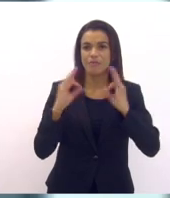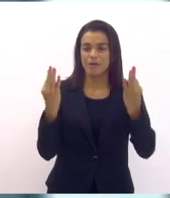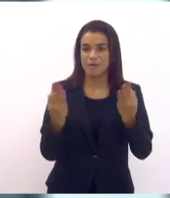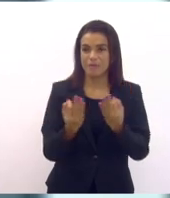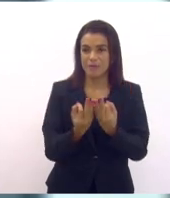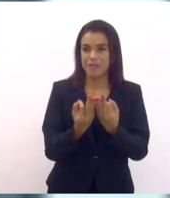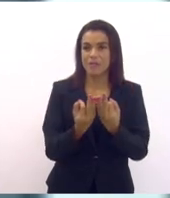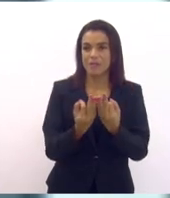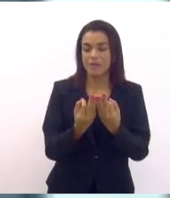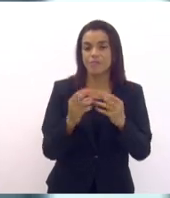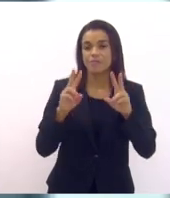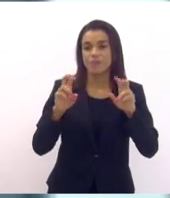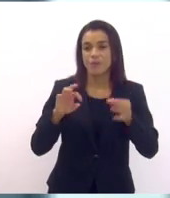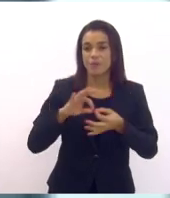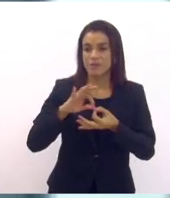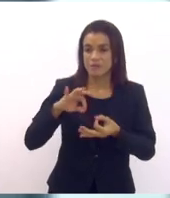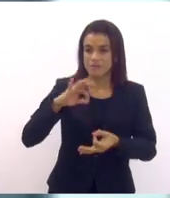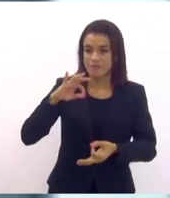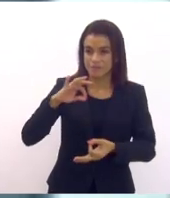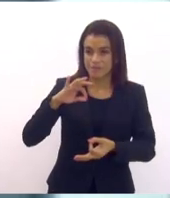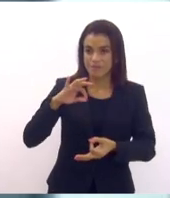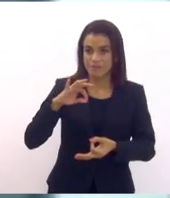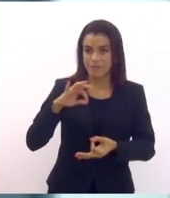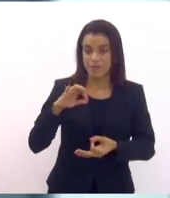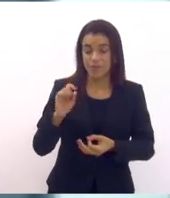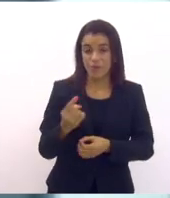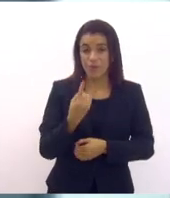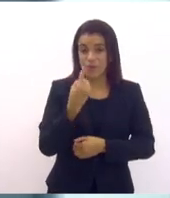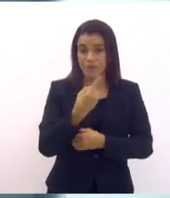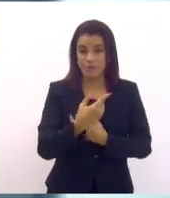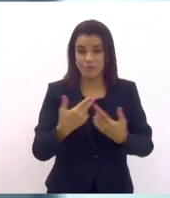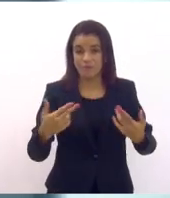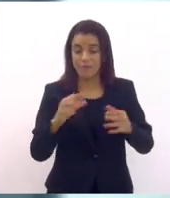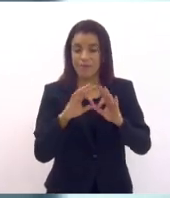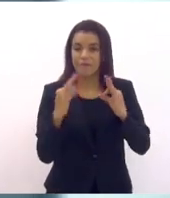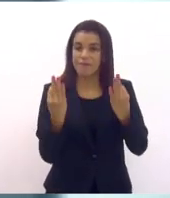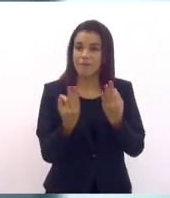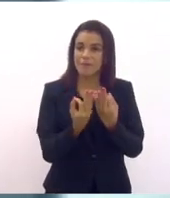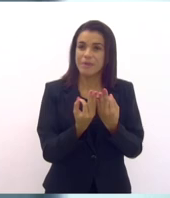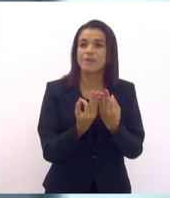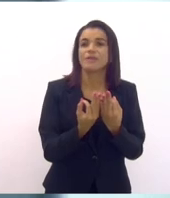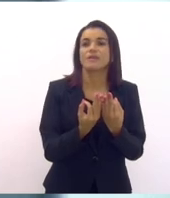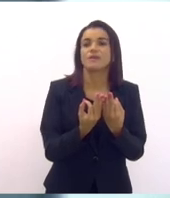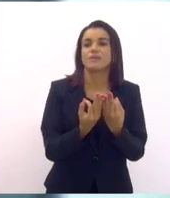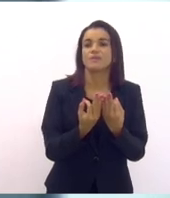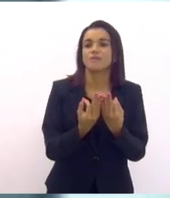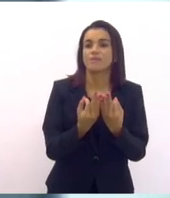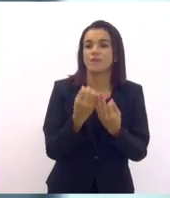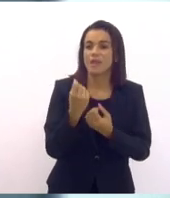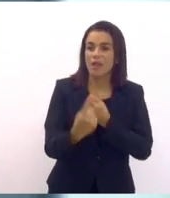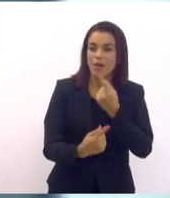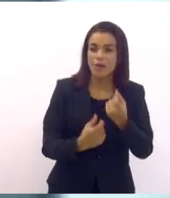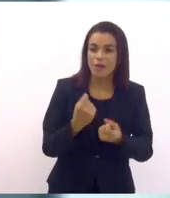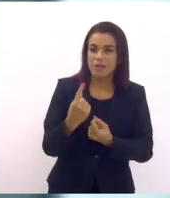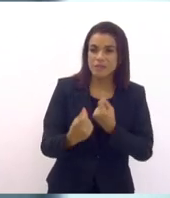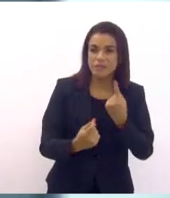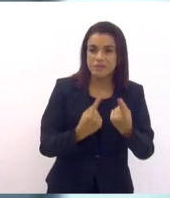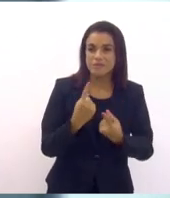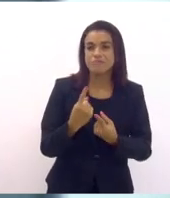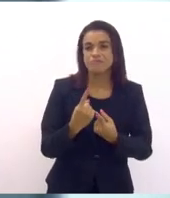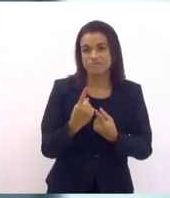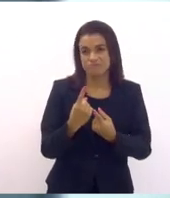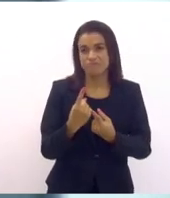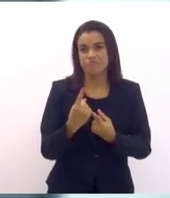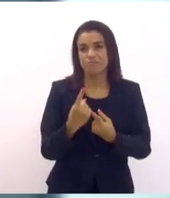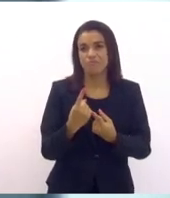a à espiritualidade Ah porque muitas vezes as famílias que ah muitas vezes acontece com isso que acontece